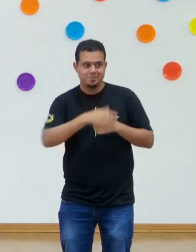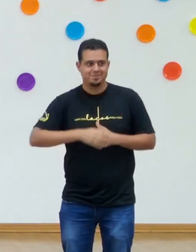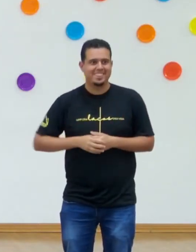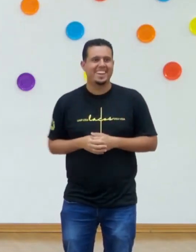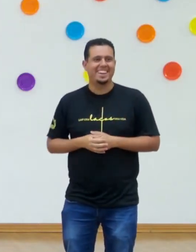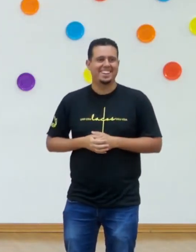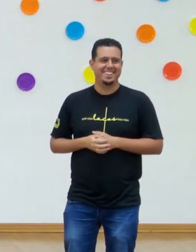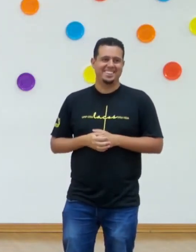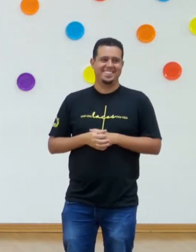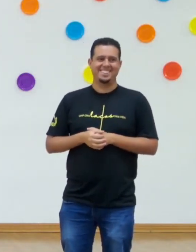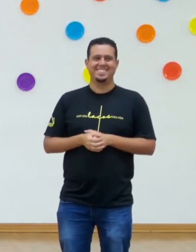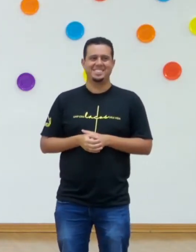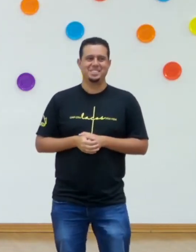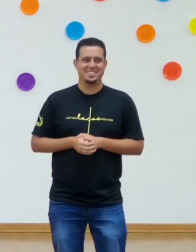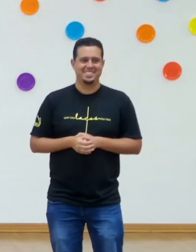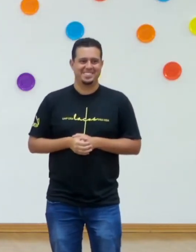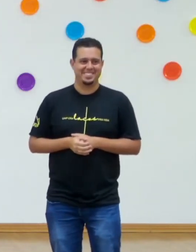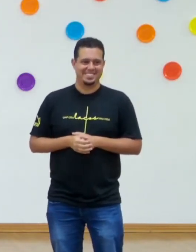enfim.